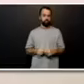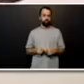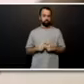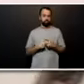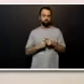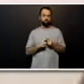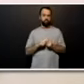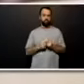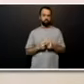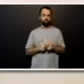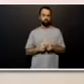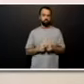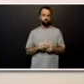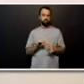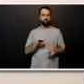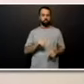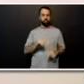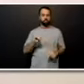Asterisco tira o zero.